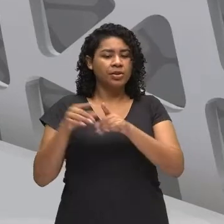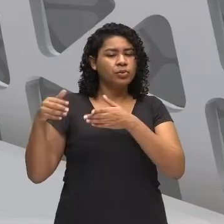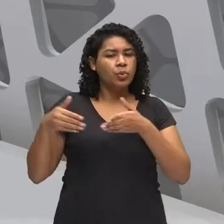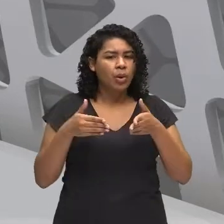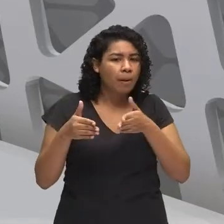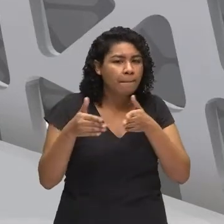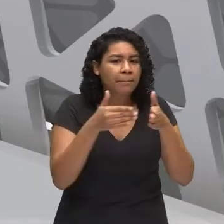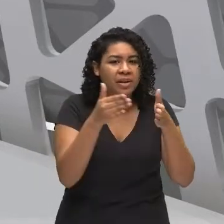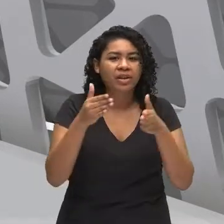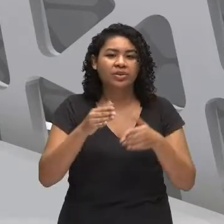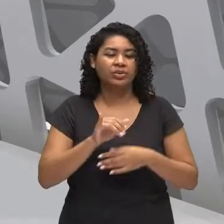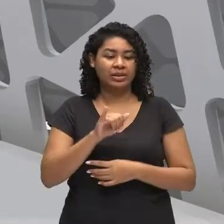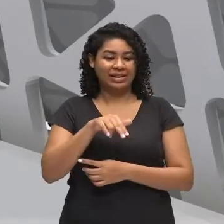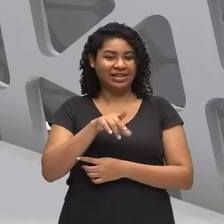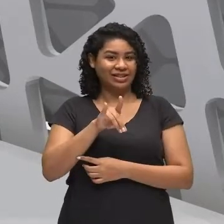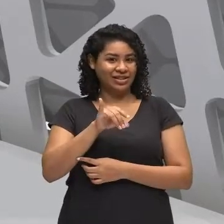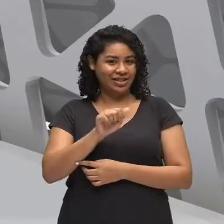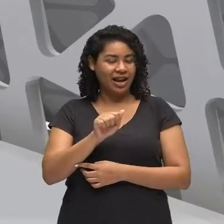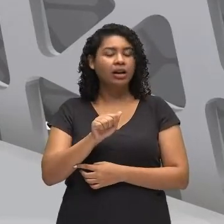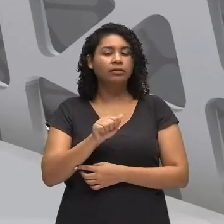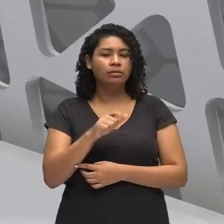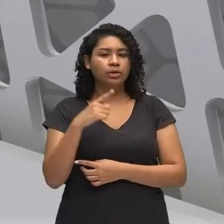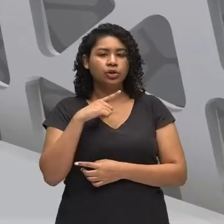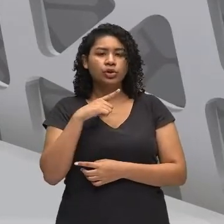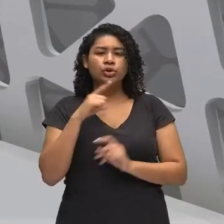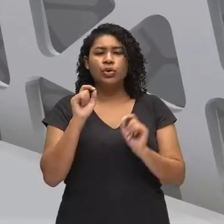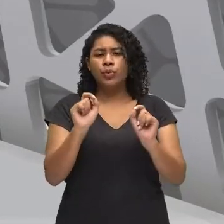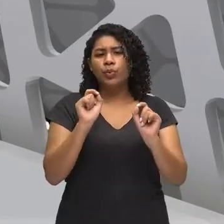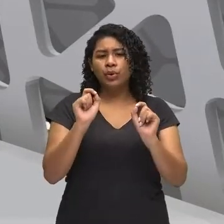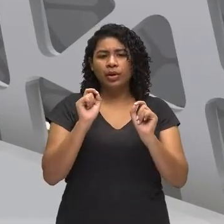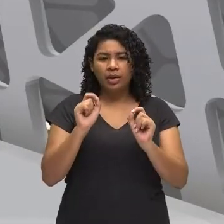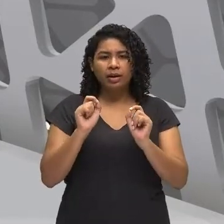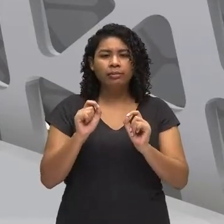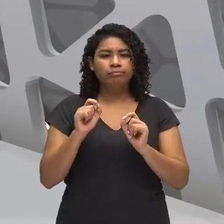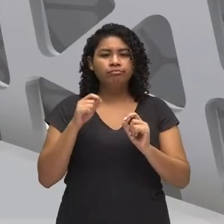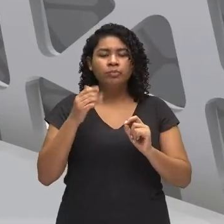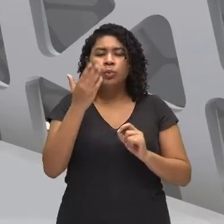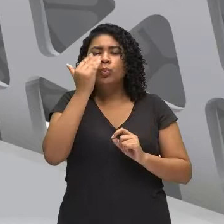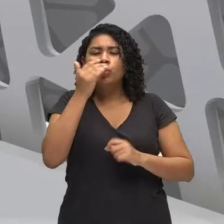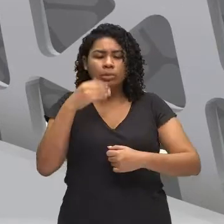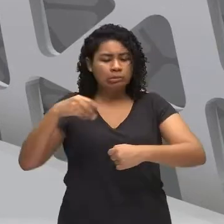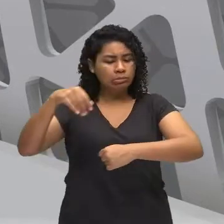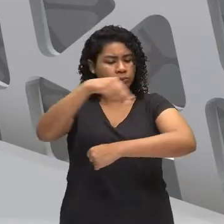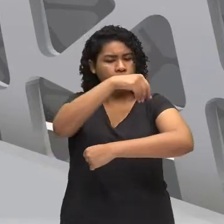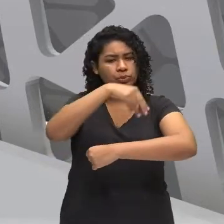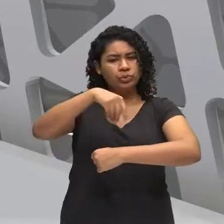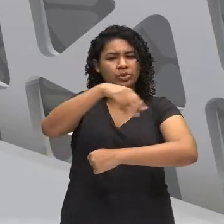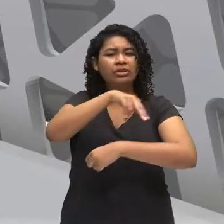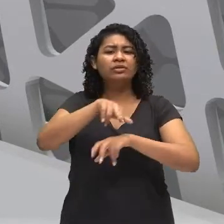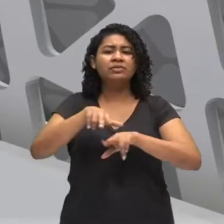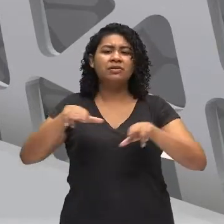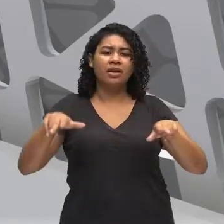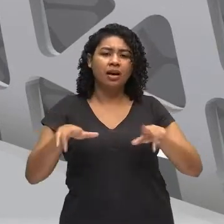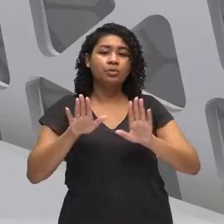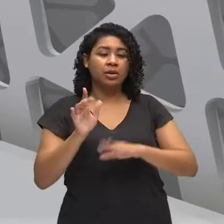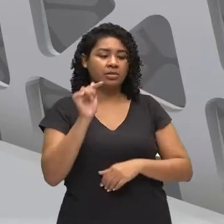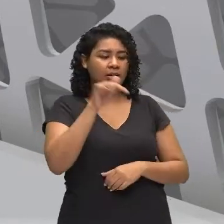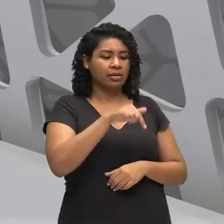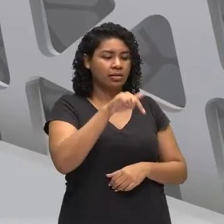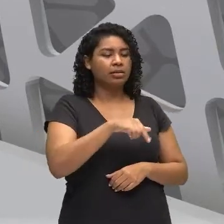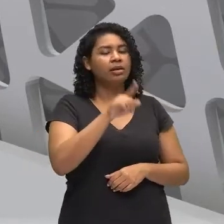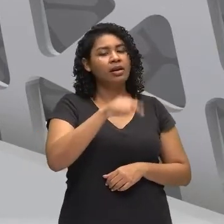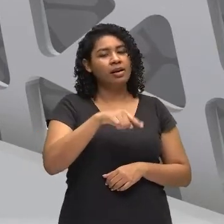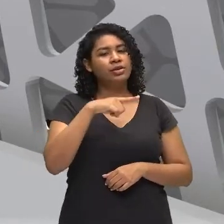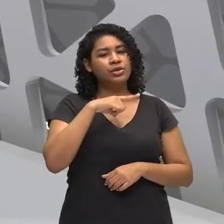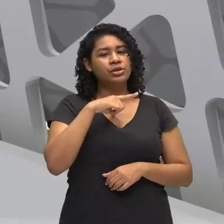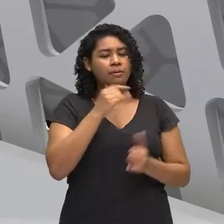caminho das Índias, não é? Nós tínhamos ali as especiarias. Aqui nós tínhamos as chamadas drogas do sertão, que